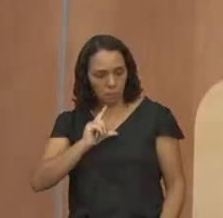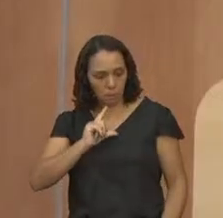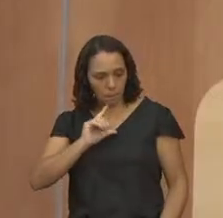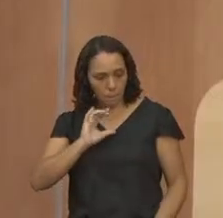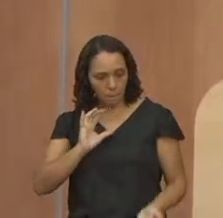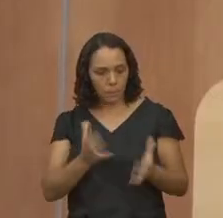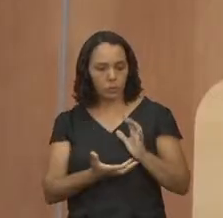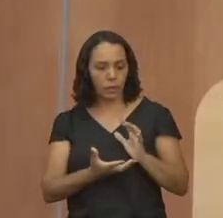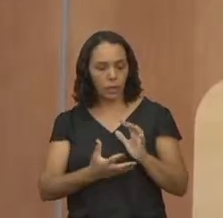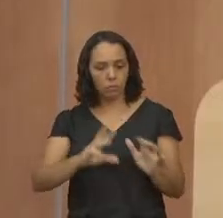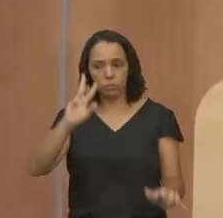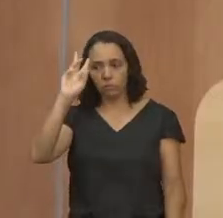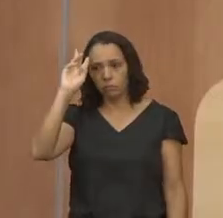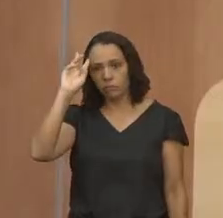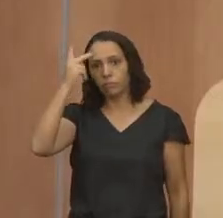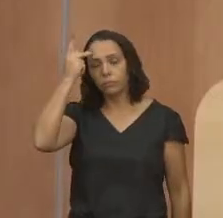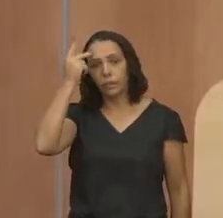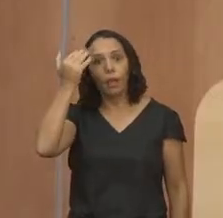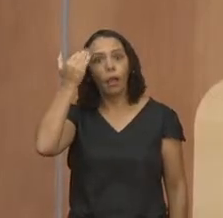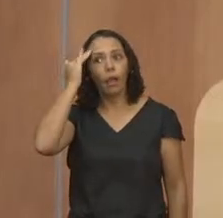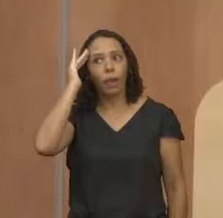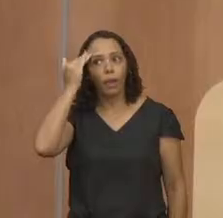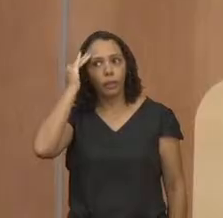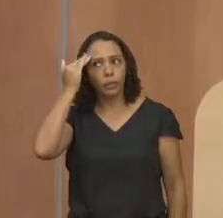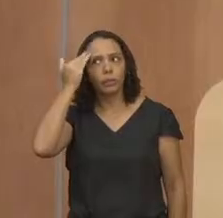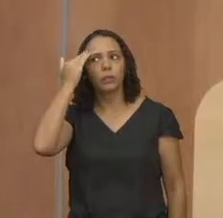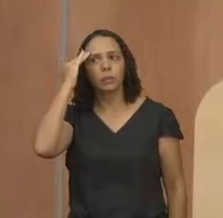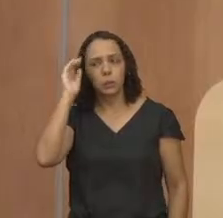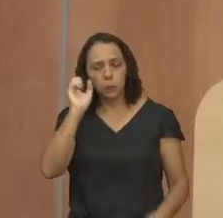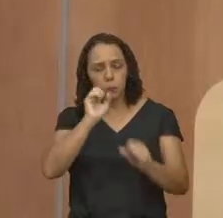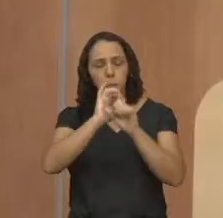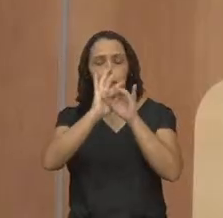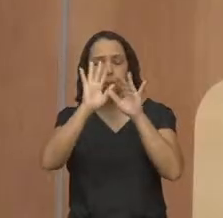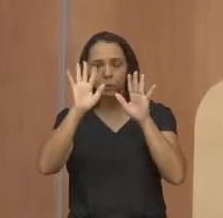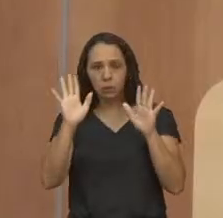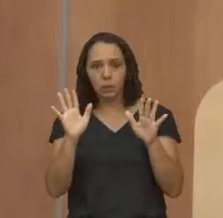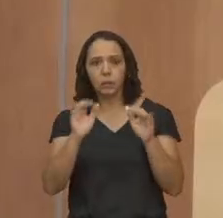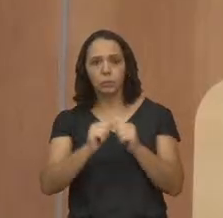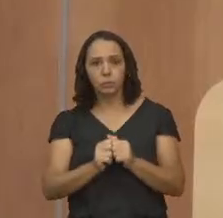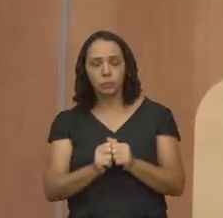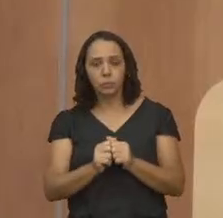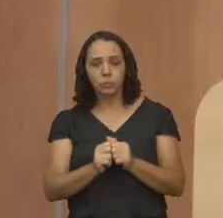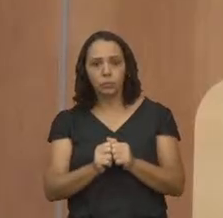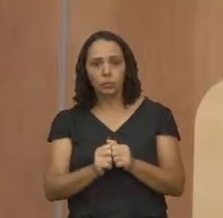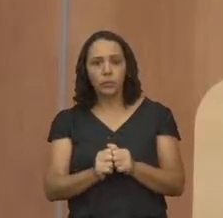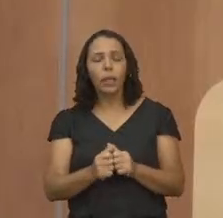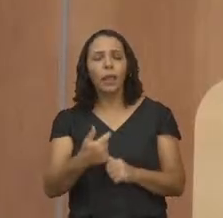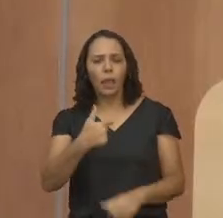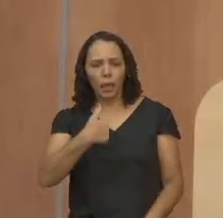Então, a dor que a mãe e os pais sentem, eu senti também.